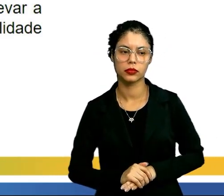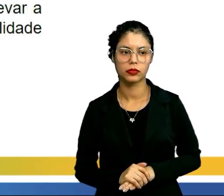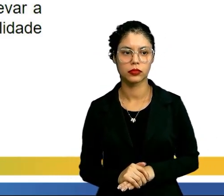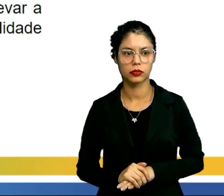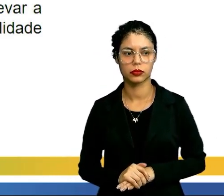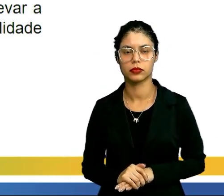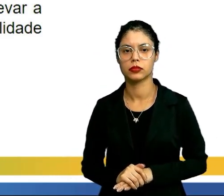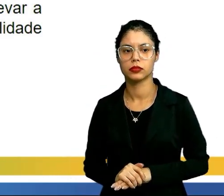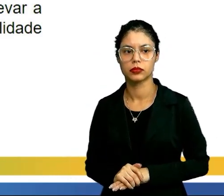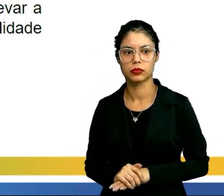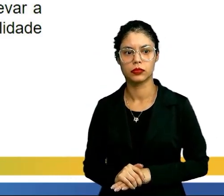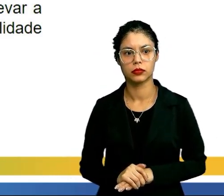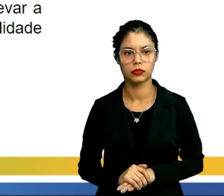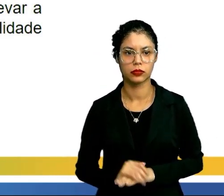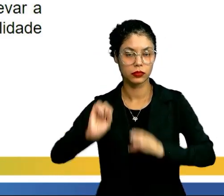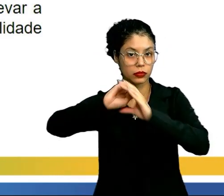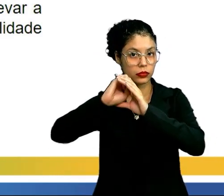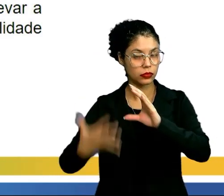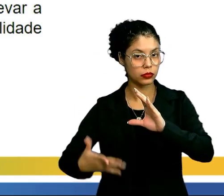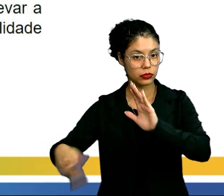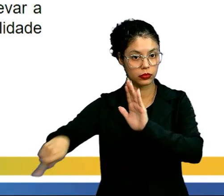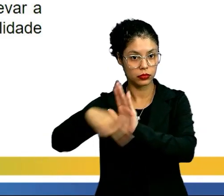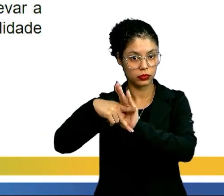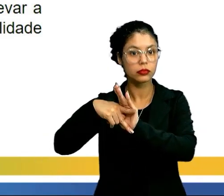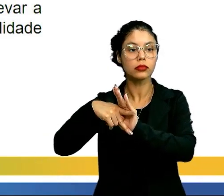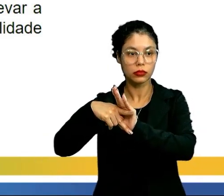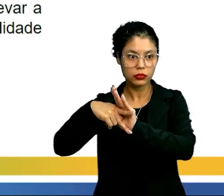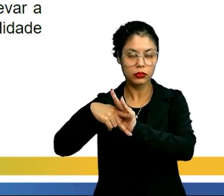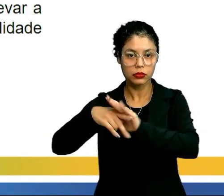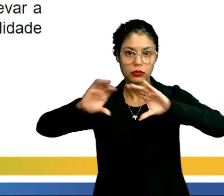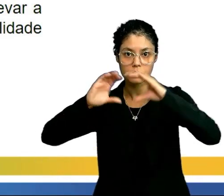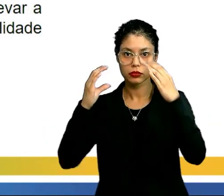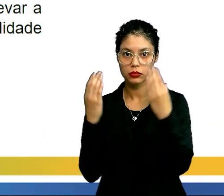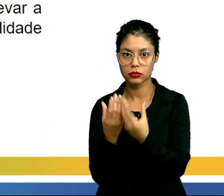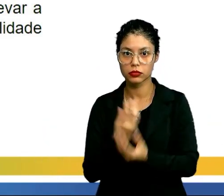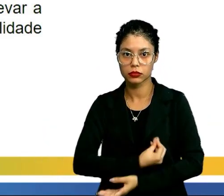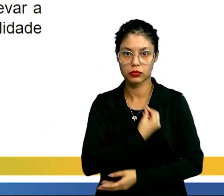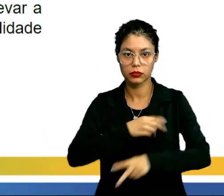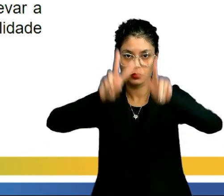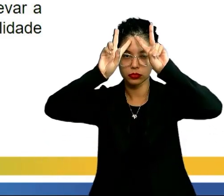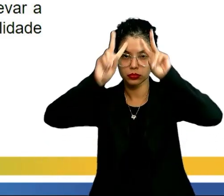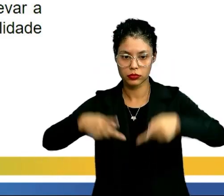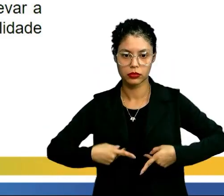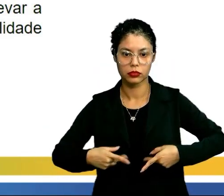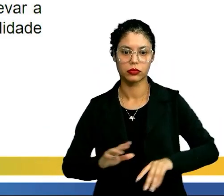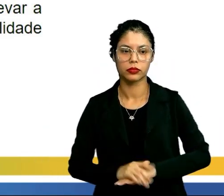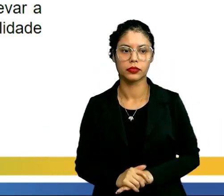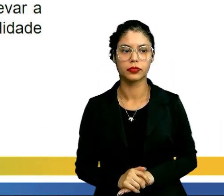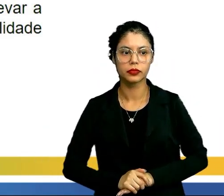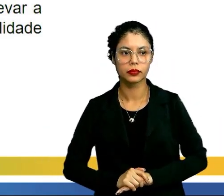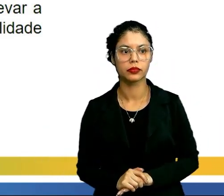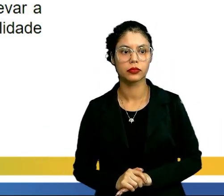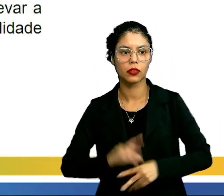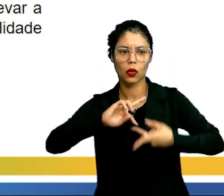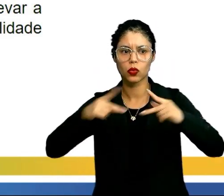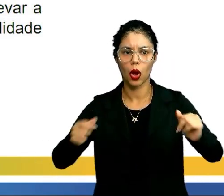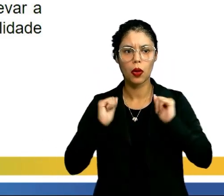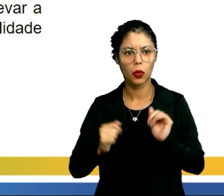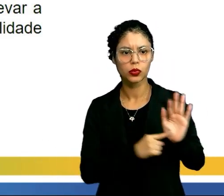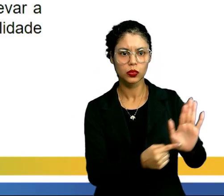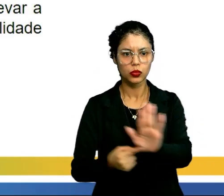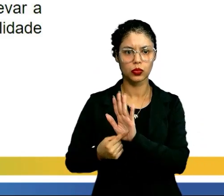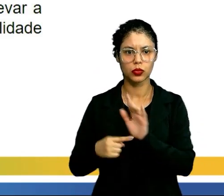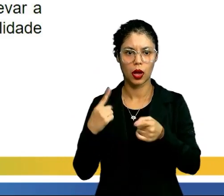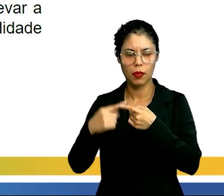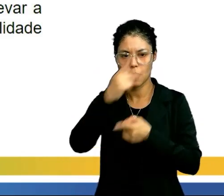misteriosos mecanismos do discurso, que é uma característica exclusiva dos seres humanos. O gene pode